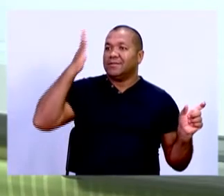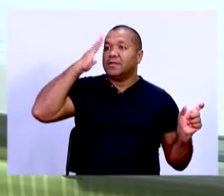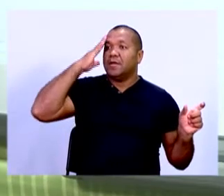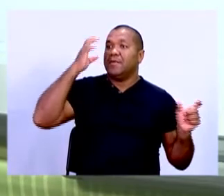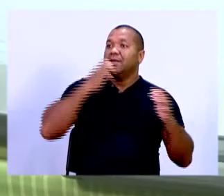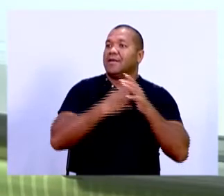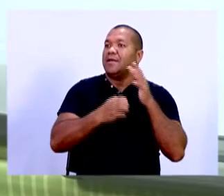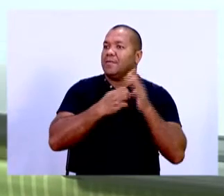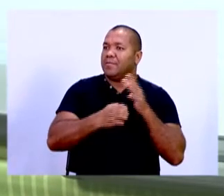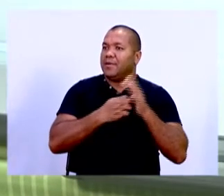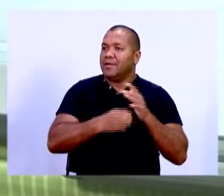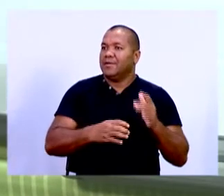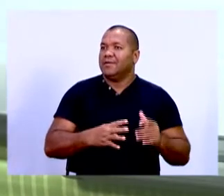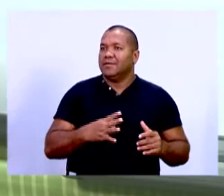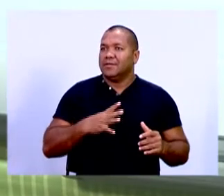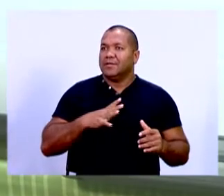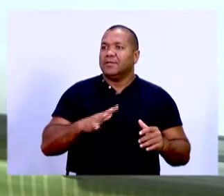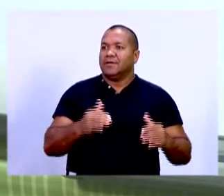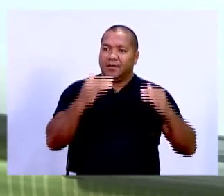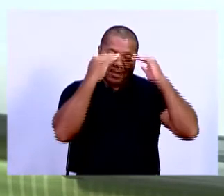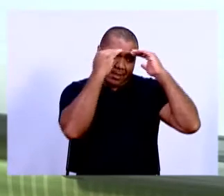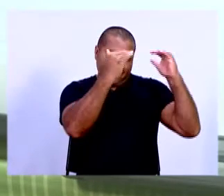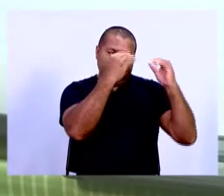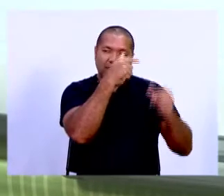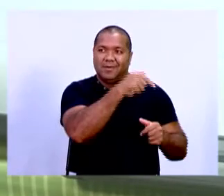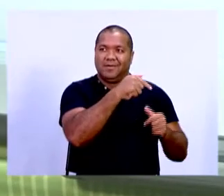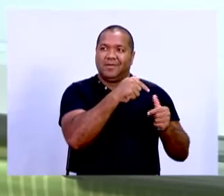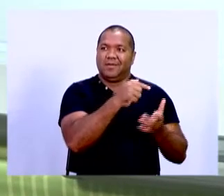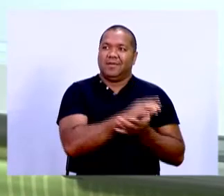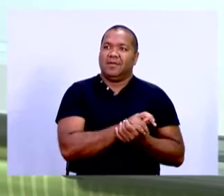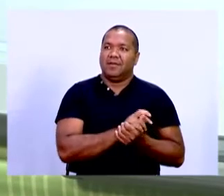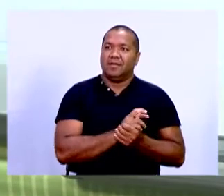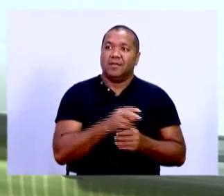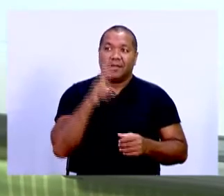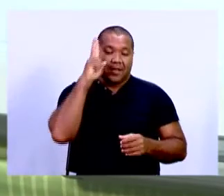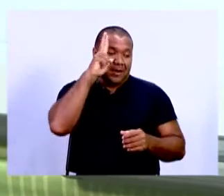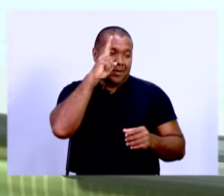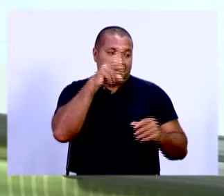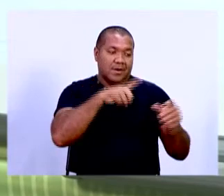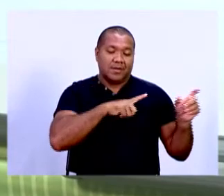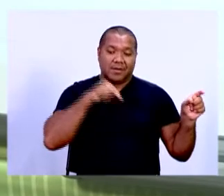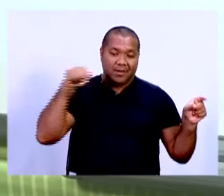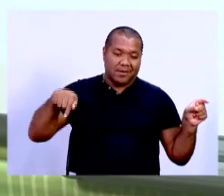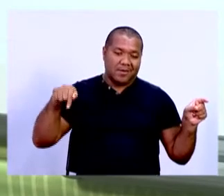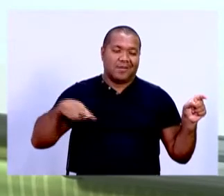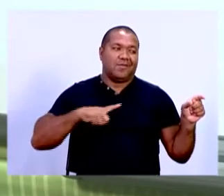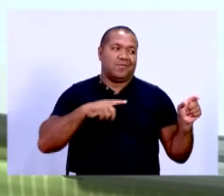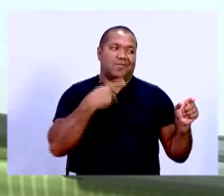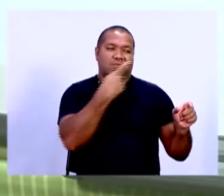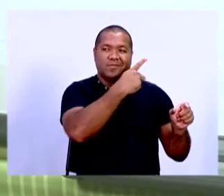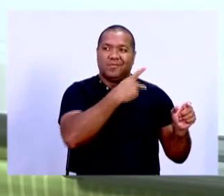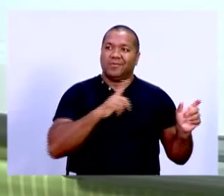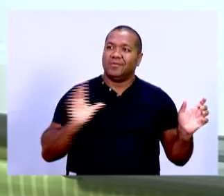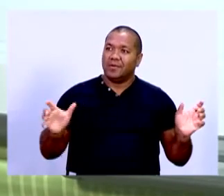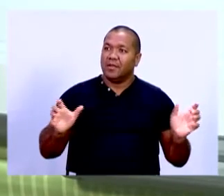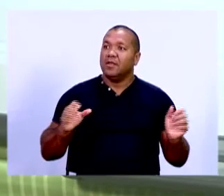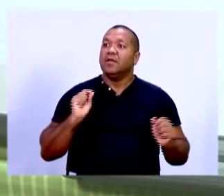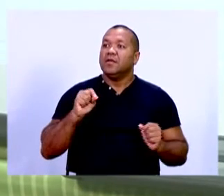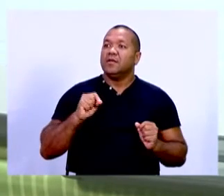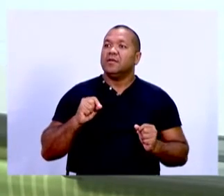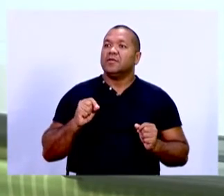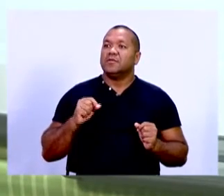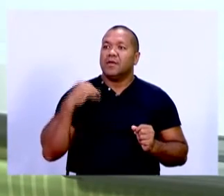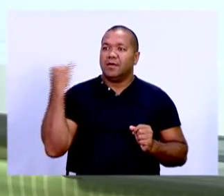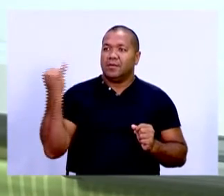está dando importância para o produto dele lá dentro. Está lembrando que o produto dele está lá dentro. Então, isso é